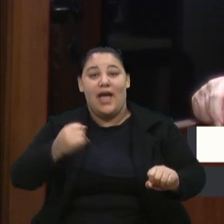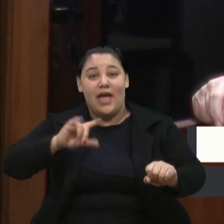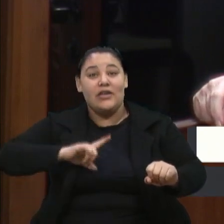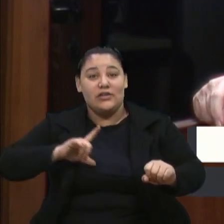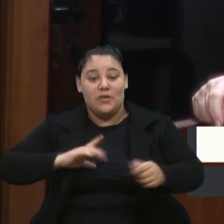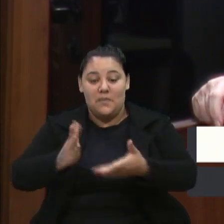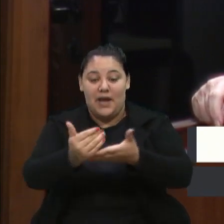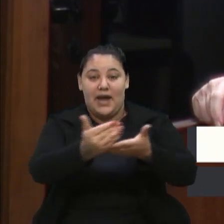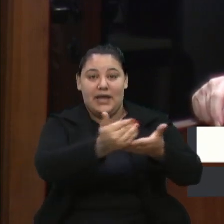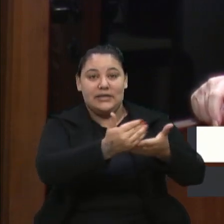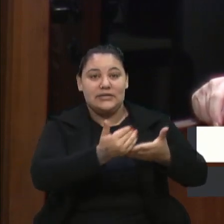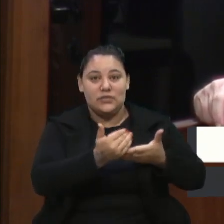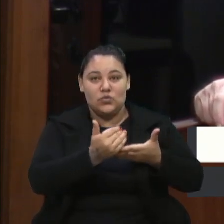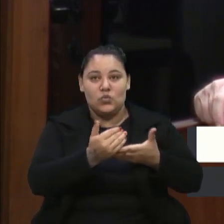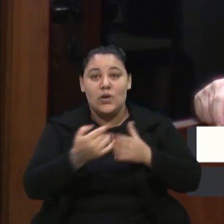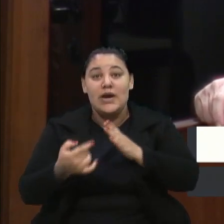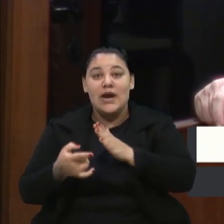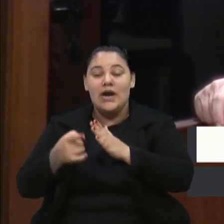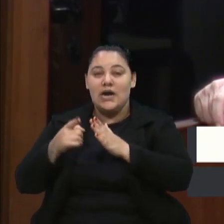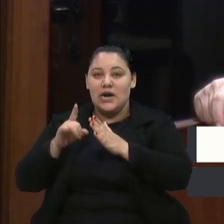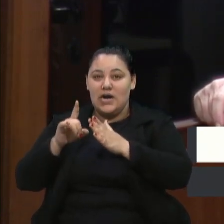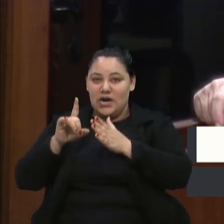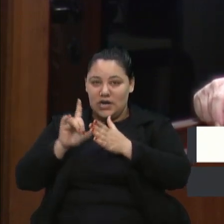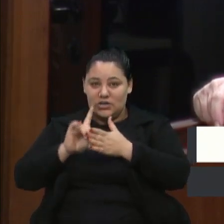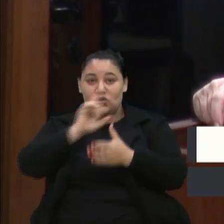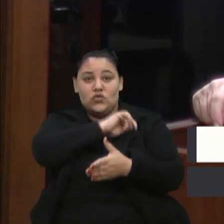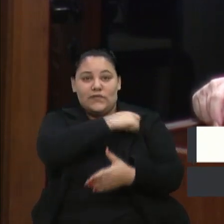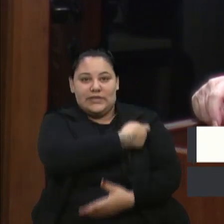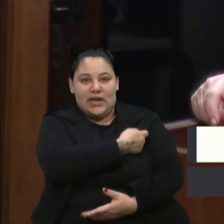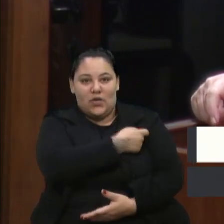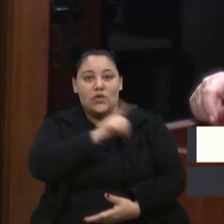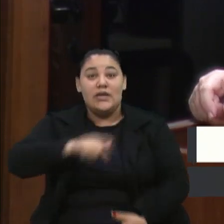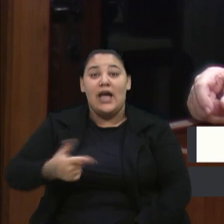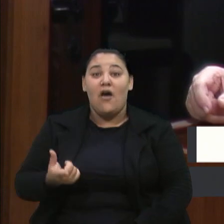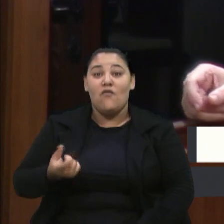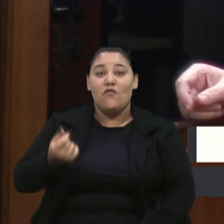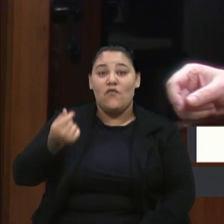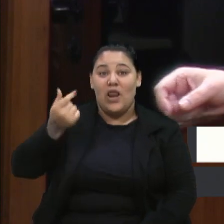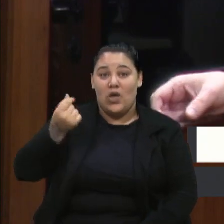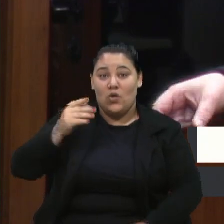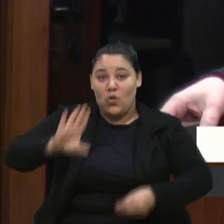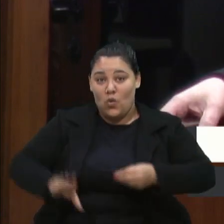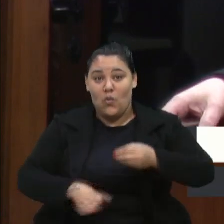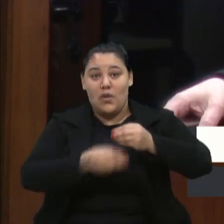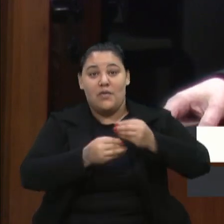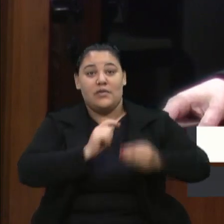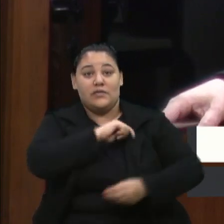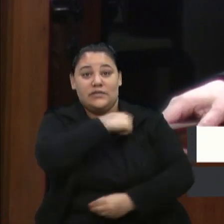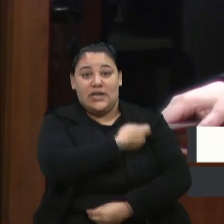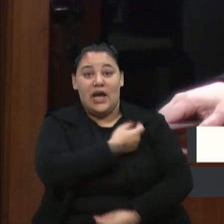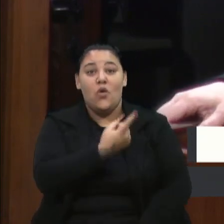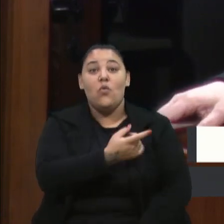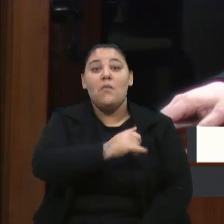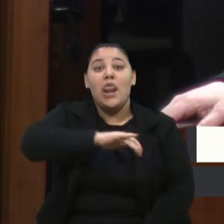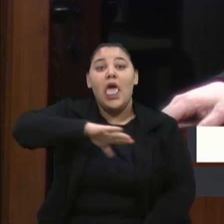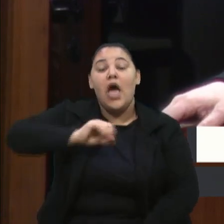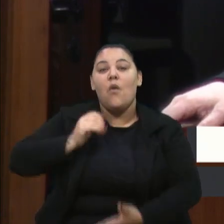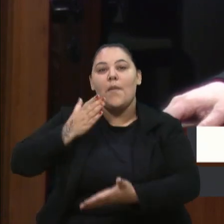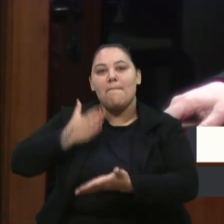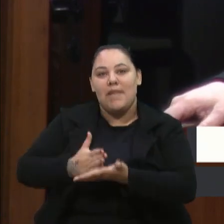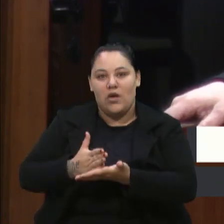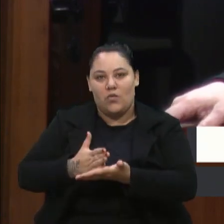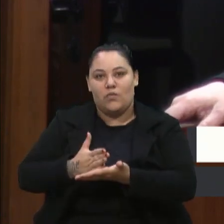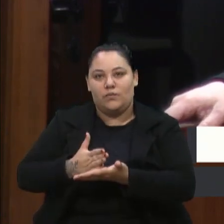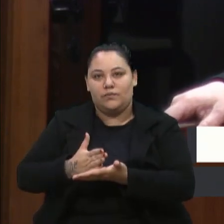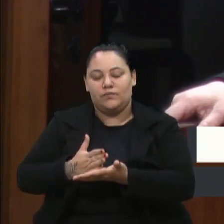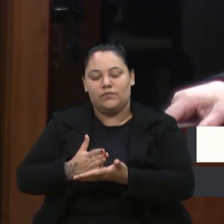antes do arcabouço fiscal, retornaria, isso chama-se de valor adicionado fiscal, como já expliquei, de R$ 1,5 milhão. Quando a gente